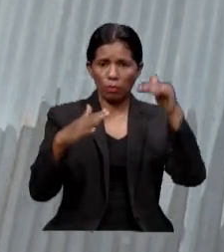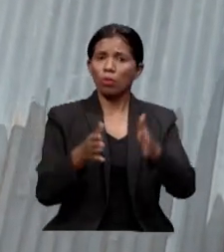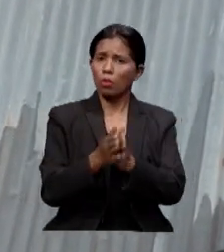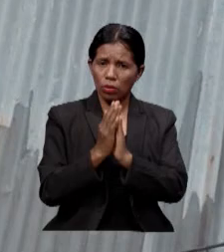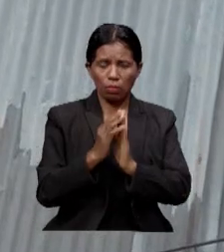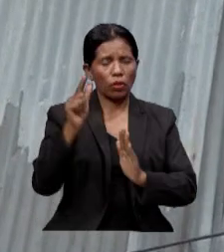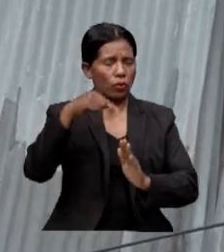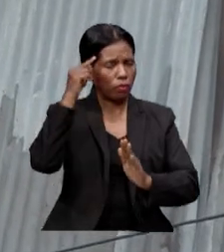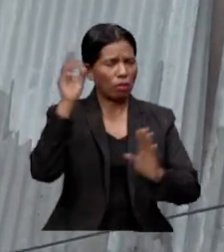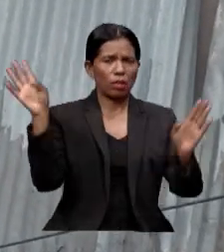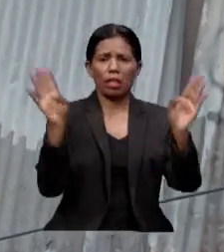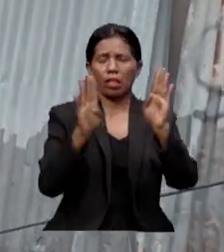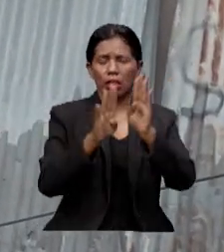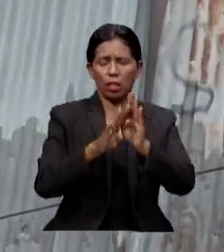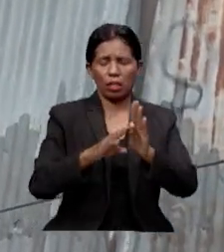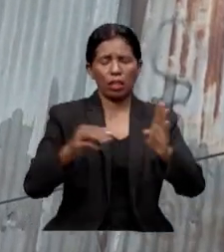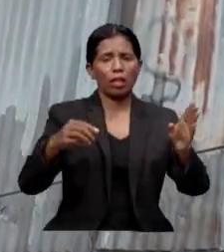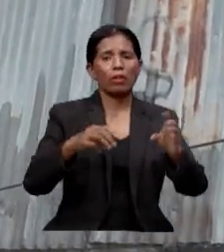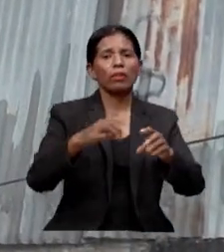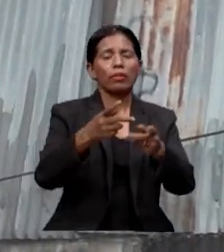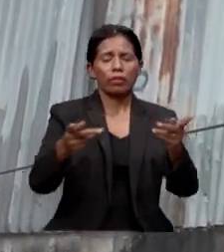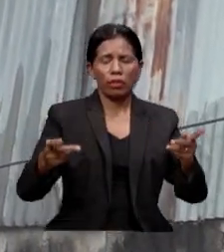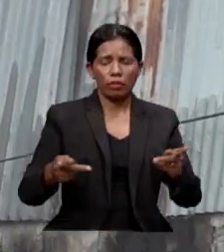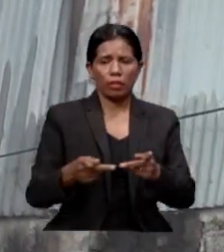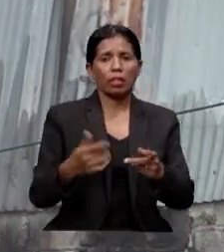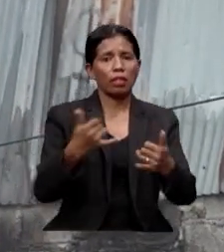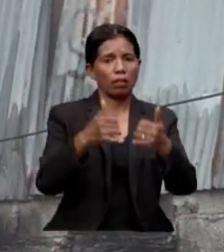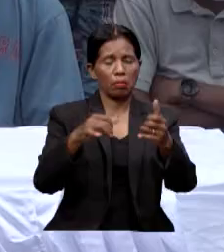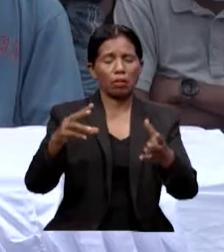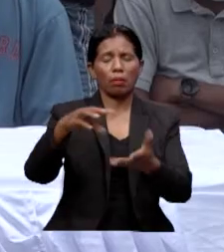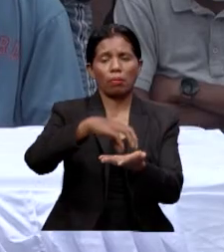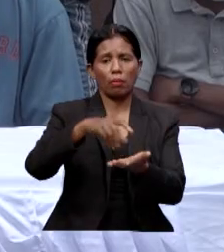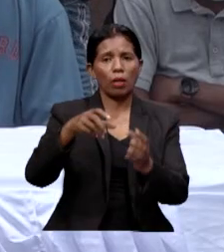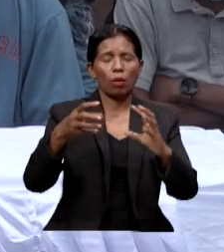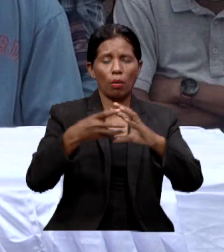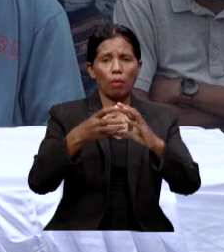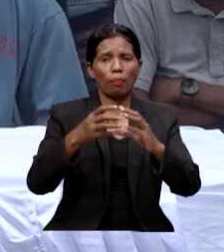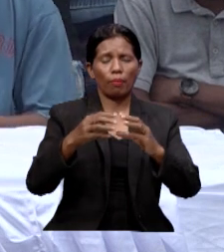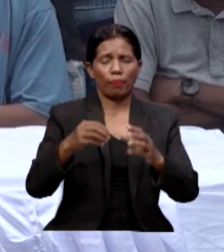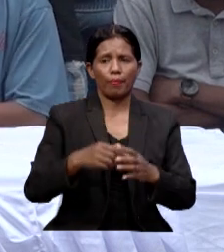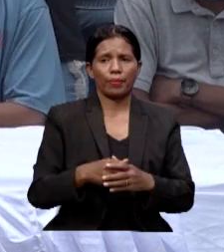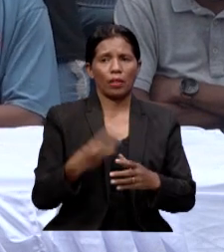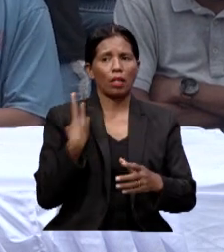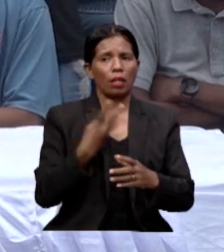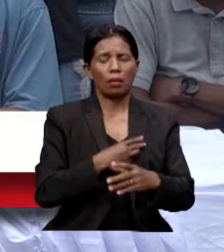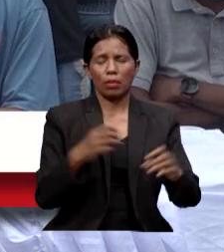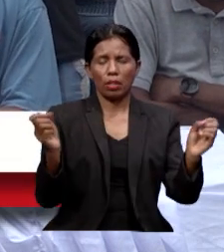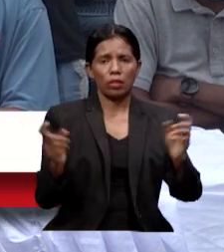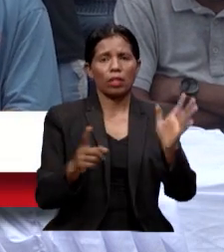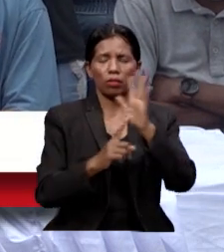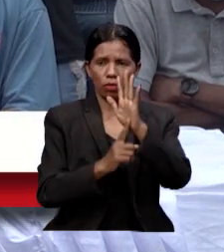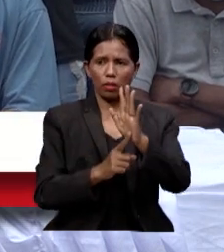atu takatia Zogu Bola Gulin. Baseia ba realidade Sirané, Laos am inventa facto Sira, mas